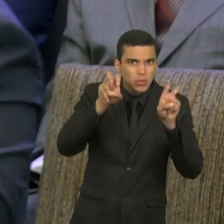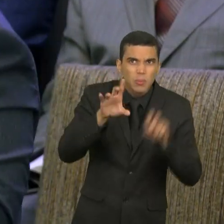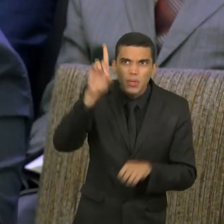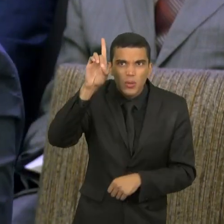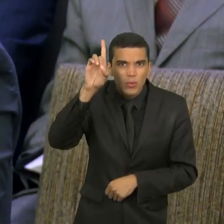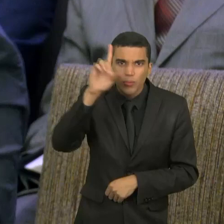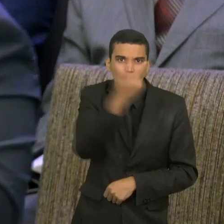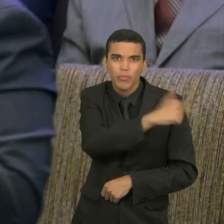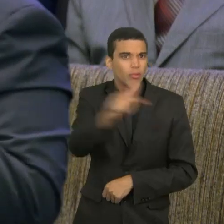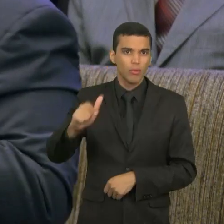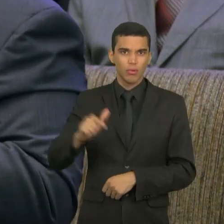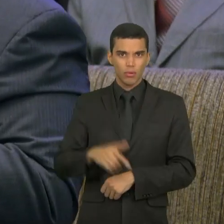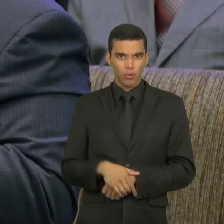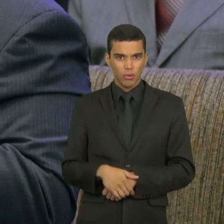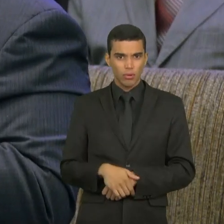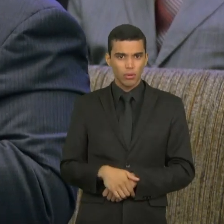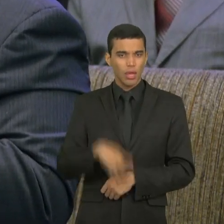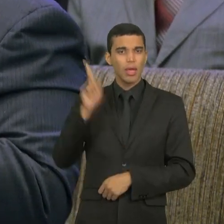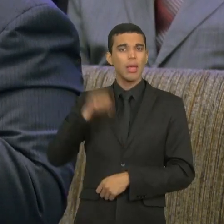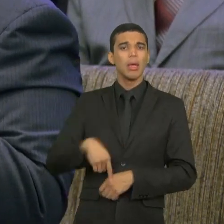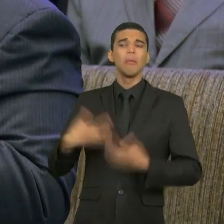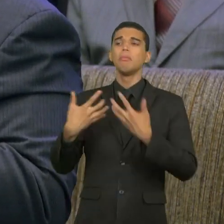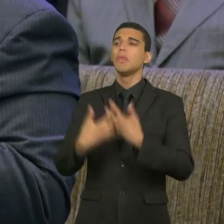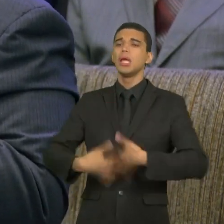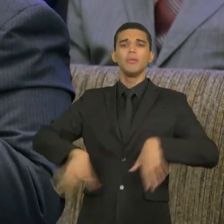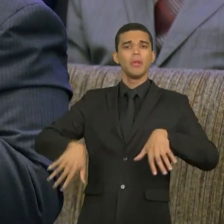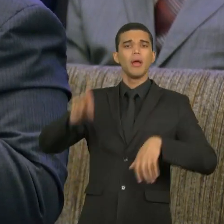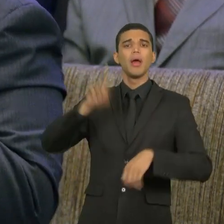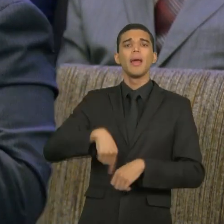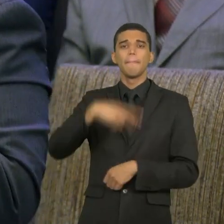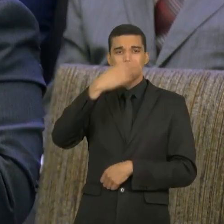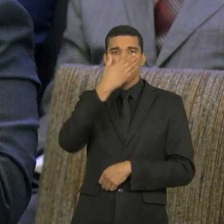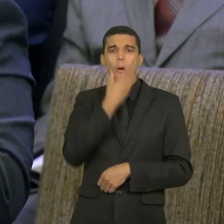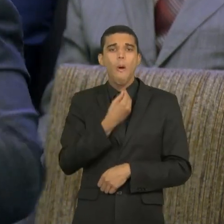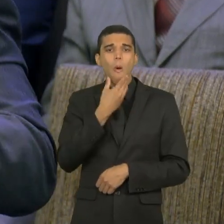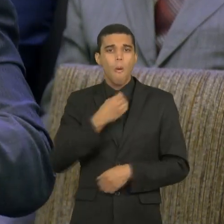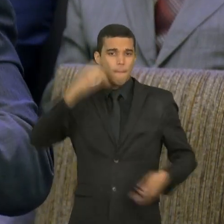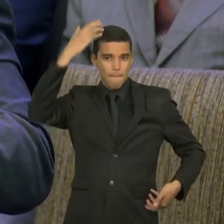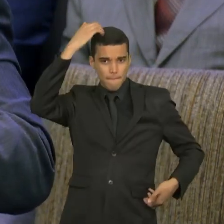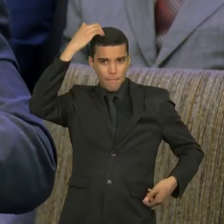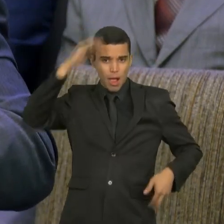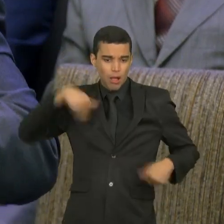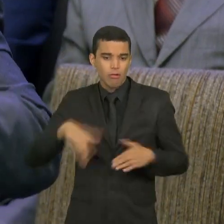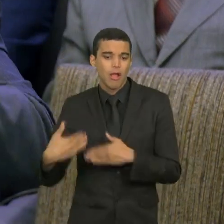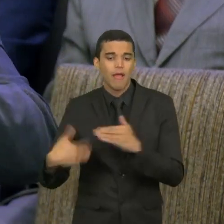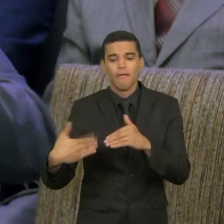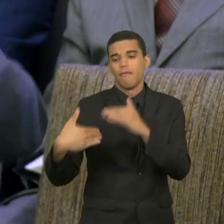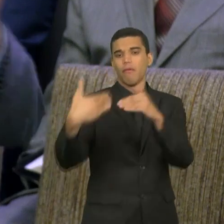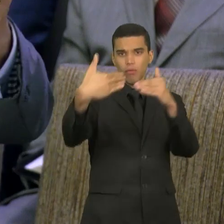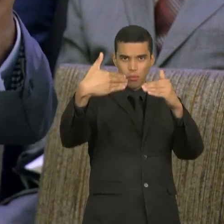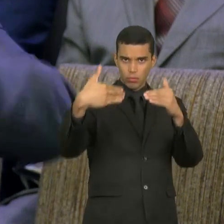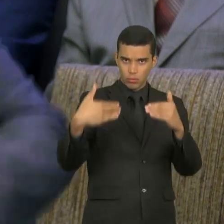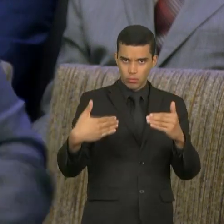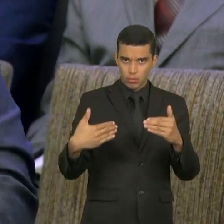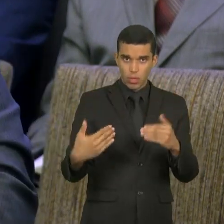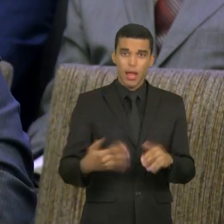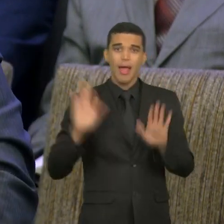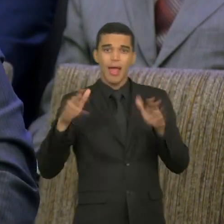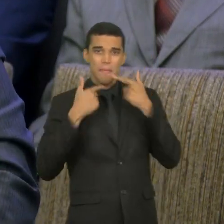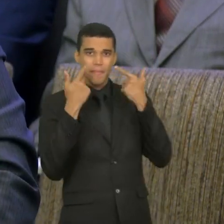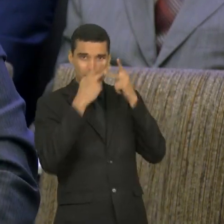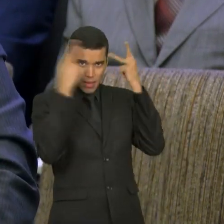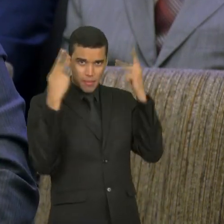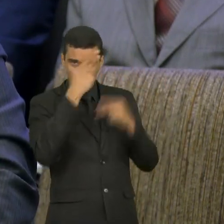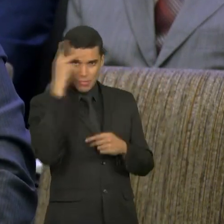evolucionismo e é comum eles serem zombados porque crê no na criação no criacionismo